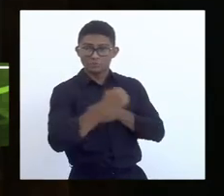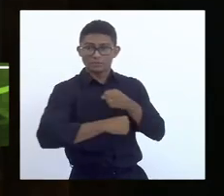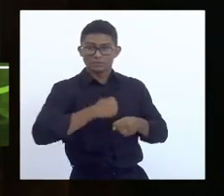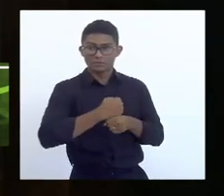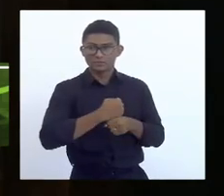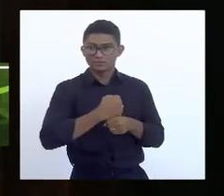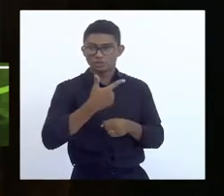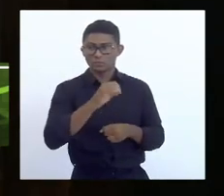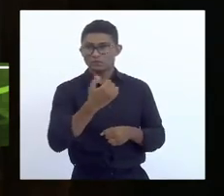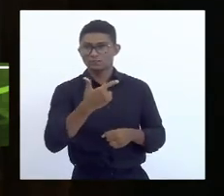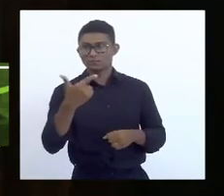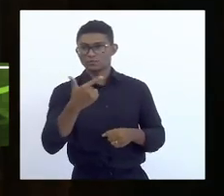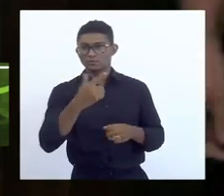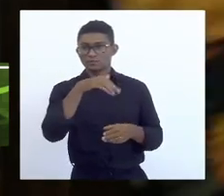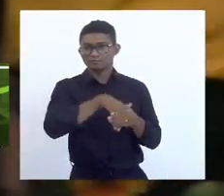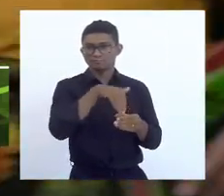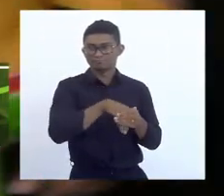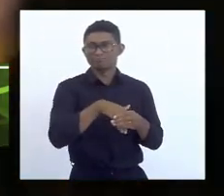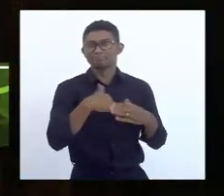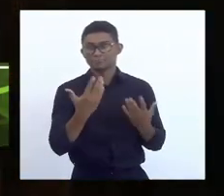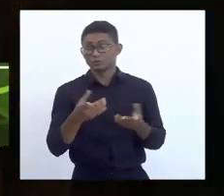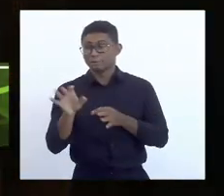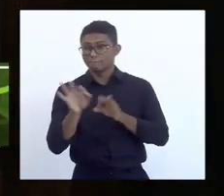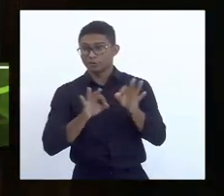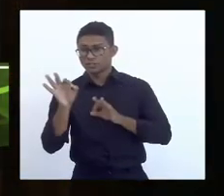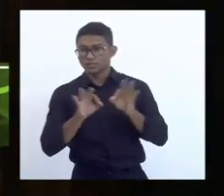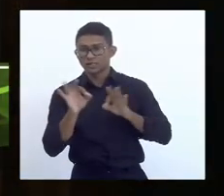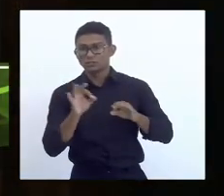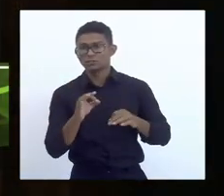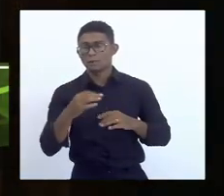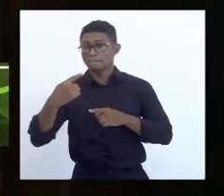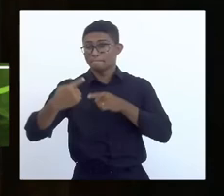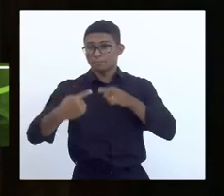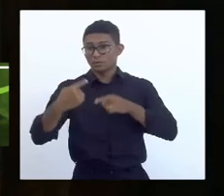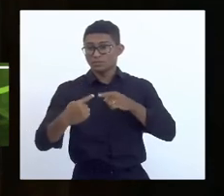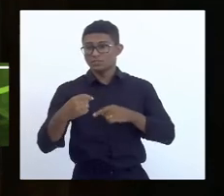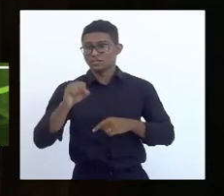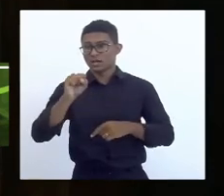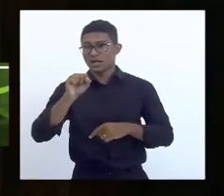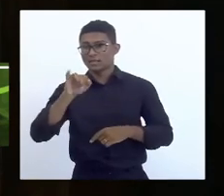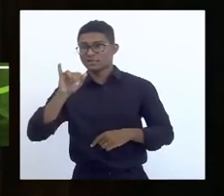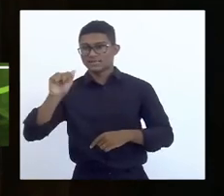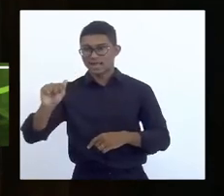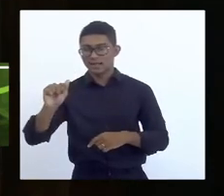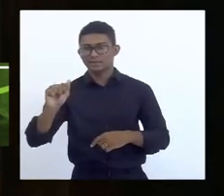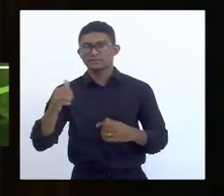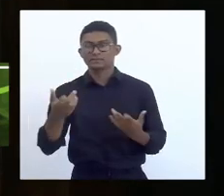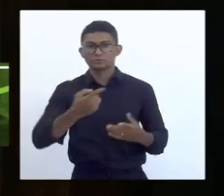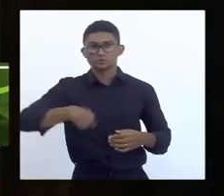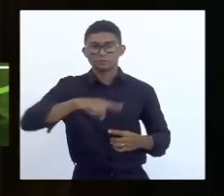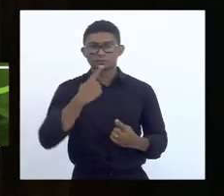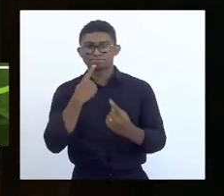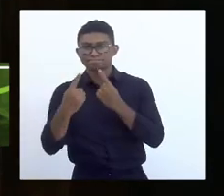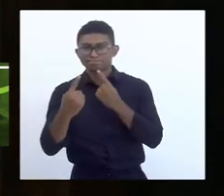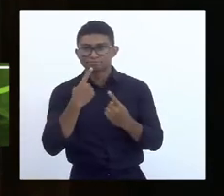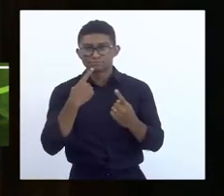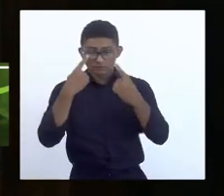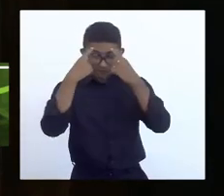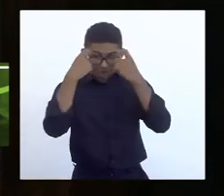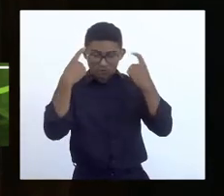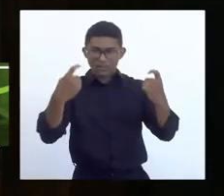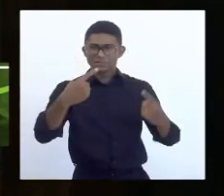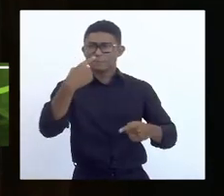projeto Políticas de Saia, que é o objetivo de dialogar sobre a violência política, receber as denúncias e fazer